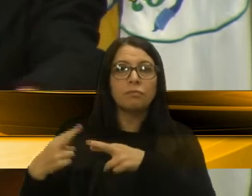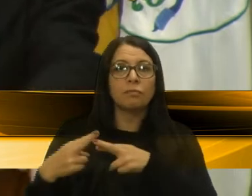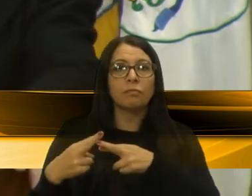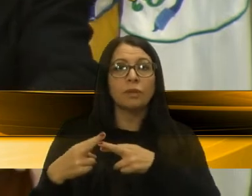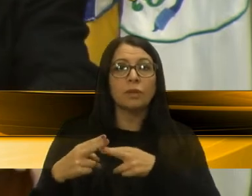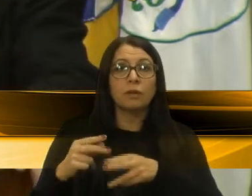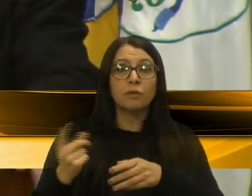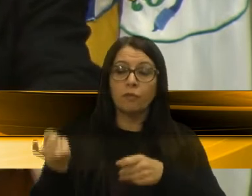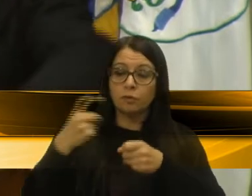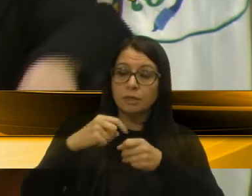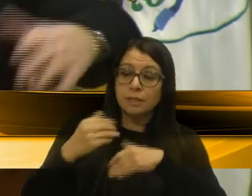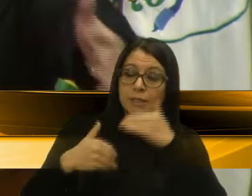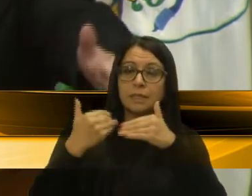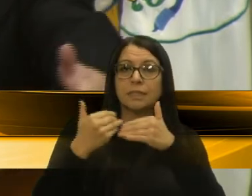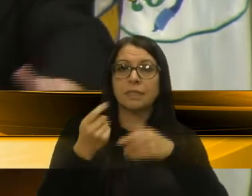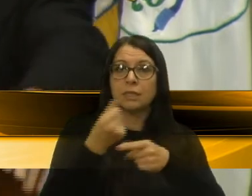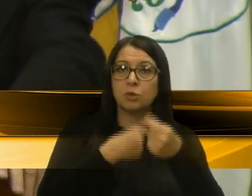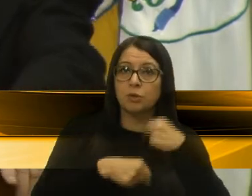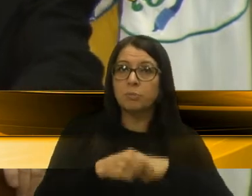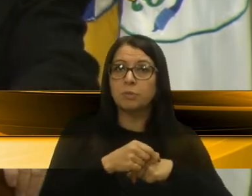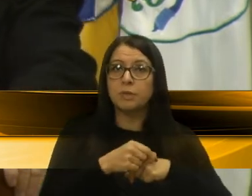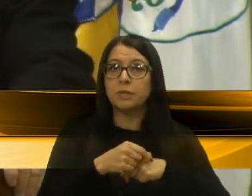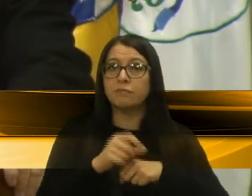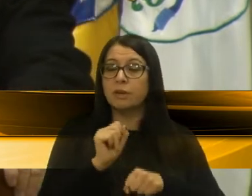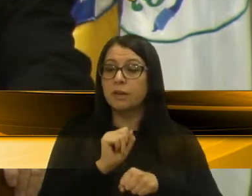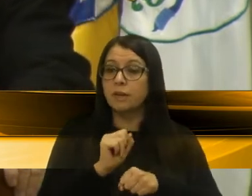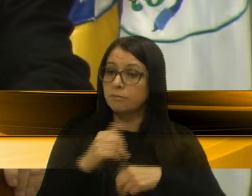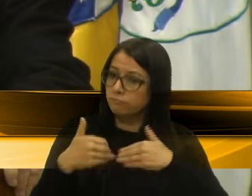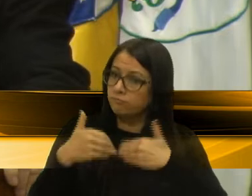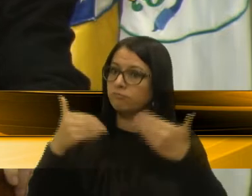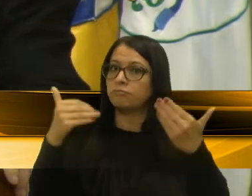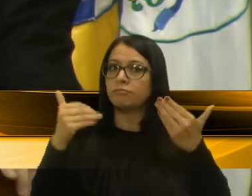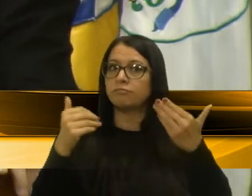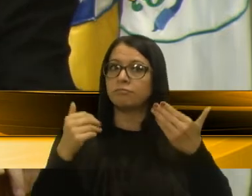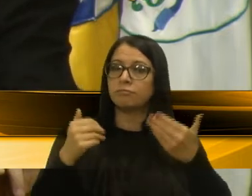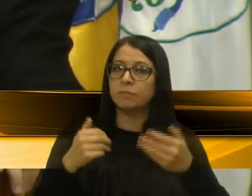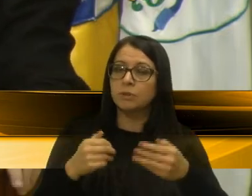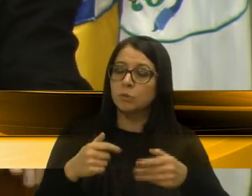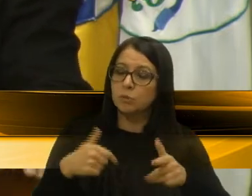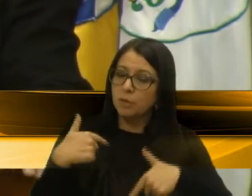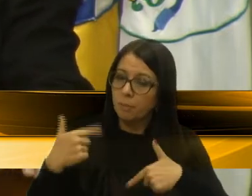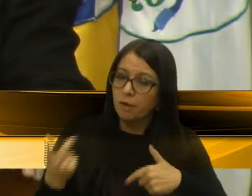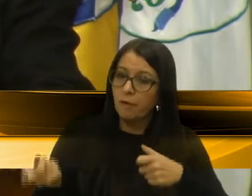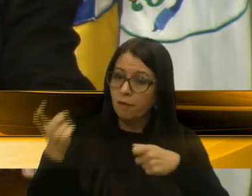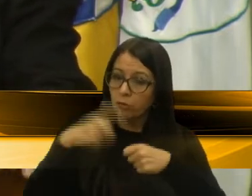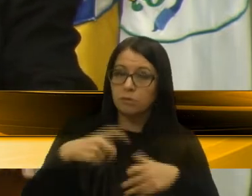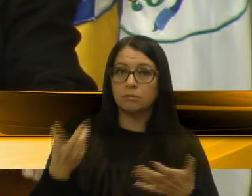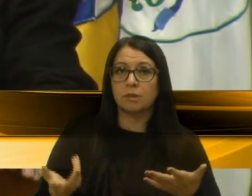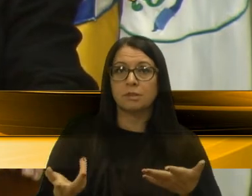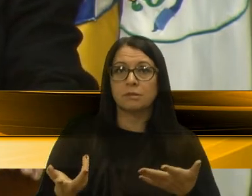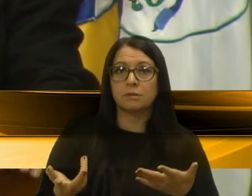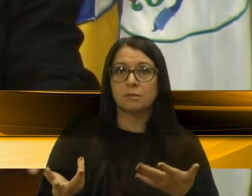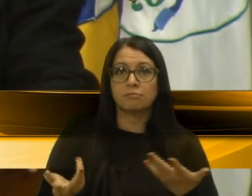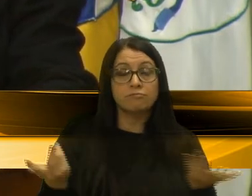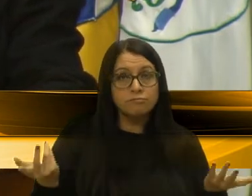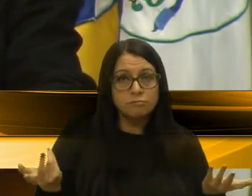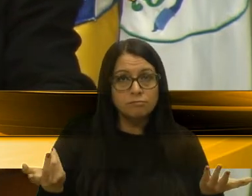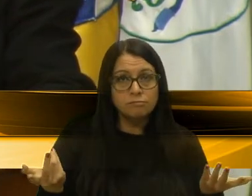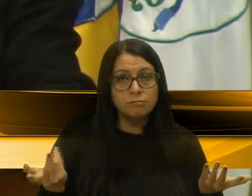a crescer, a economia vai destravar e assim por diante, os empregos vão voltar